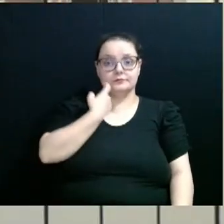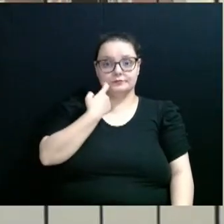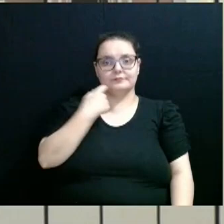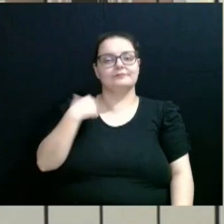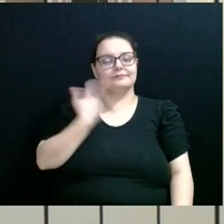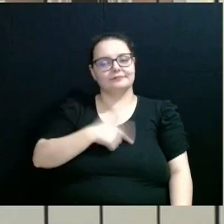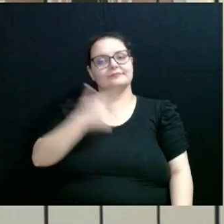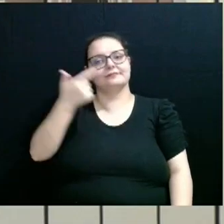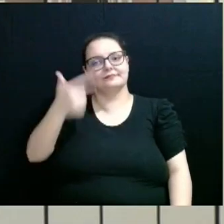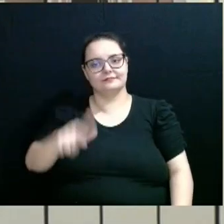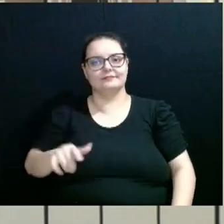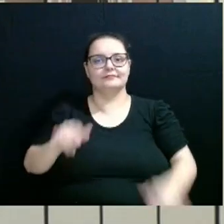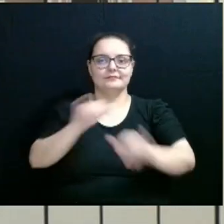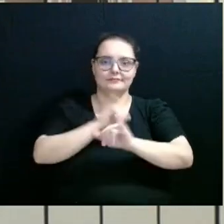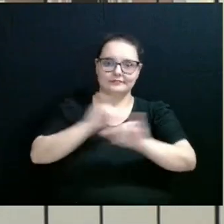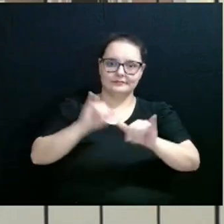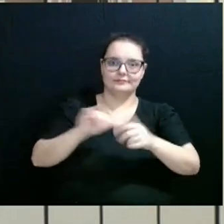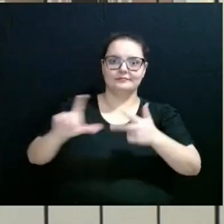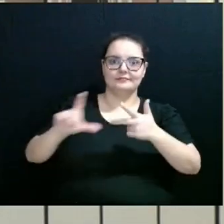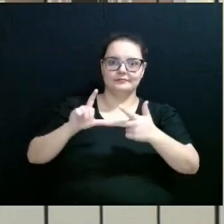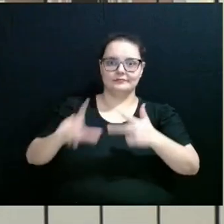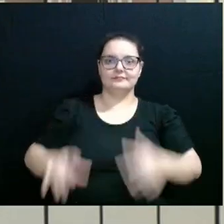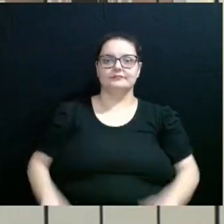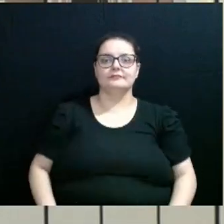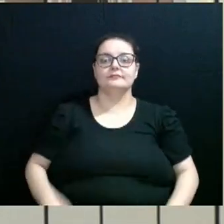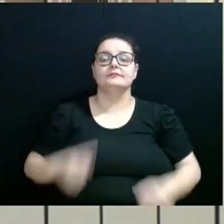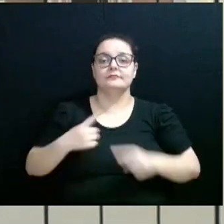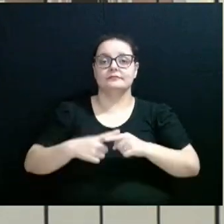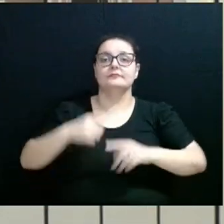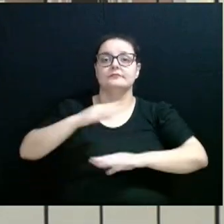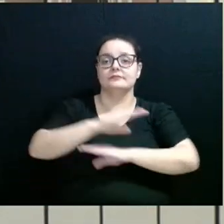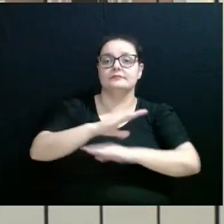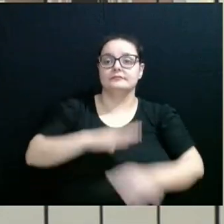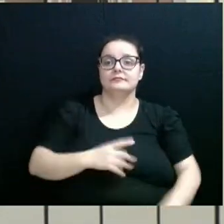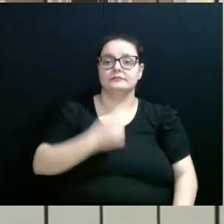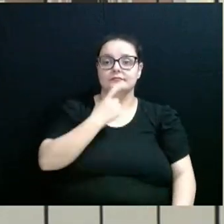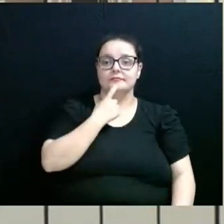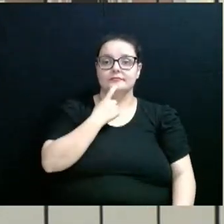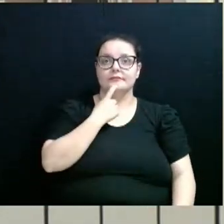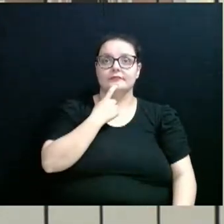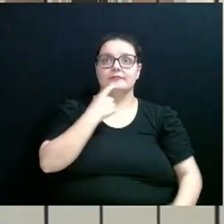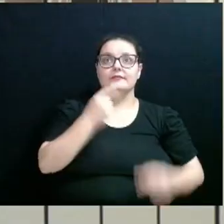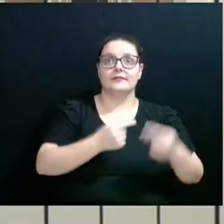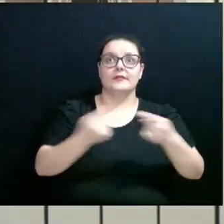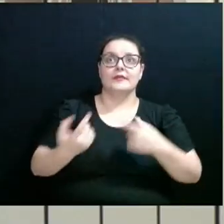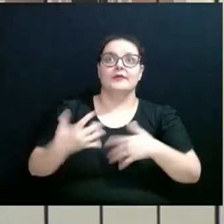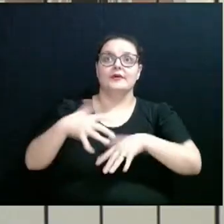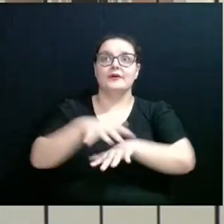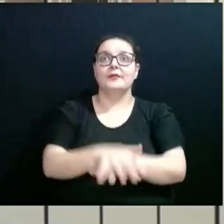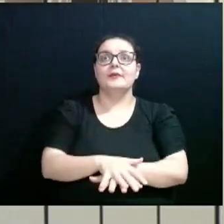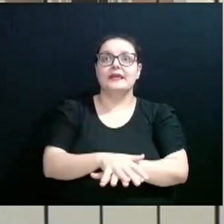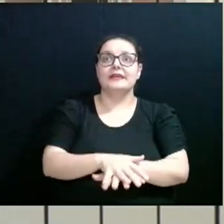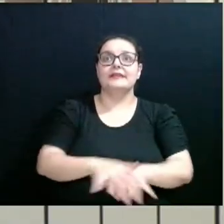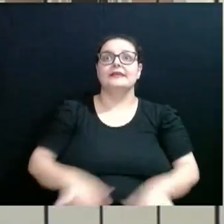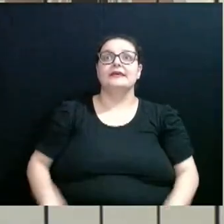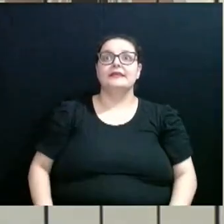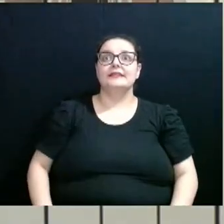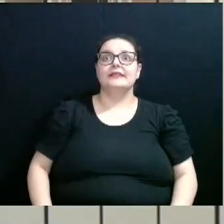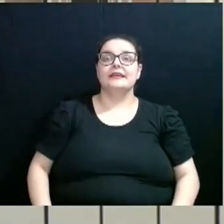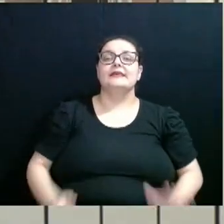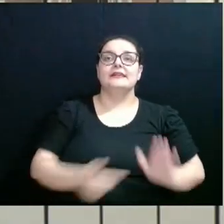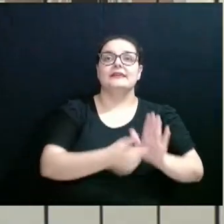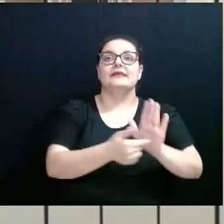as notícias do Legislativo, porque a Câmara de Campinas discutiu a inclusão de um evento de exposição de